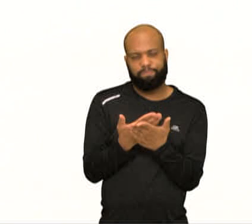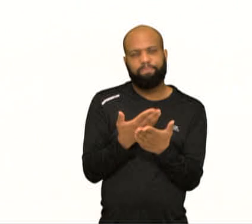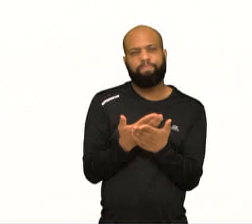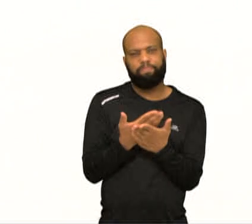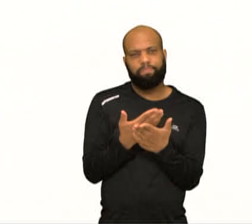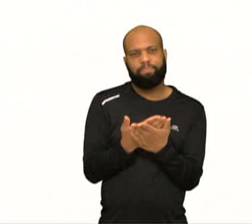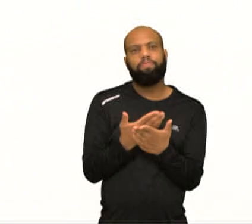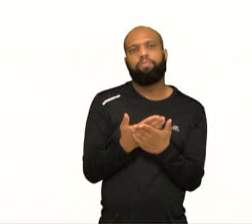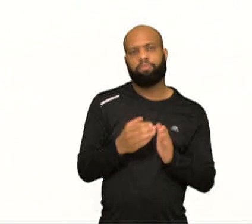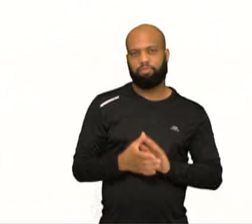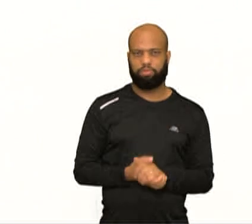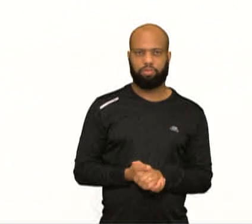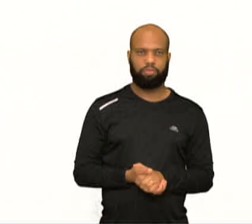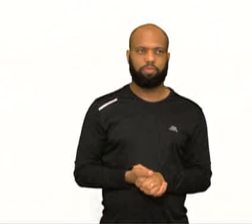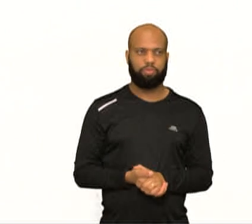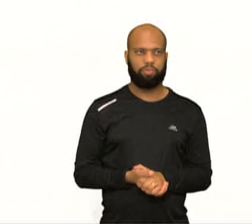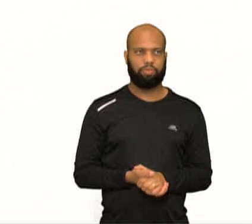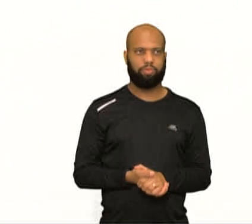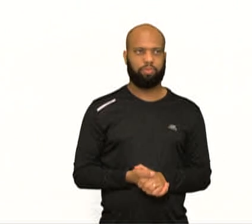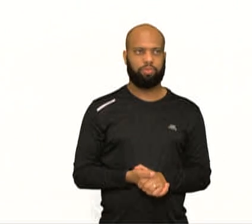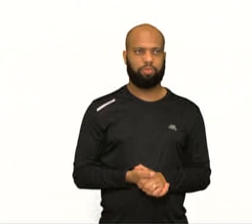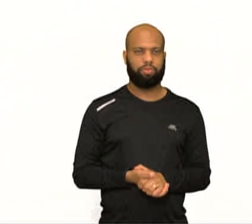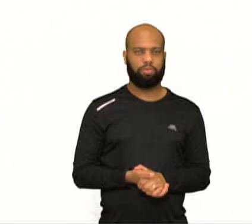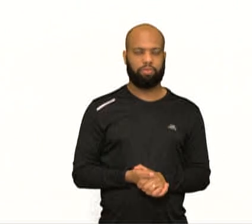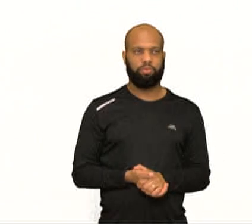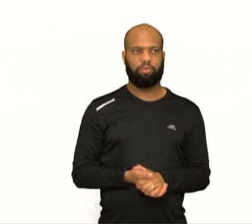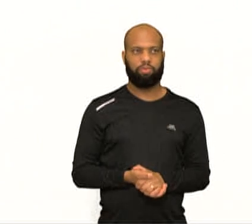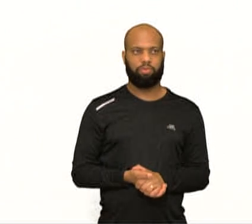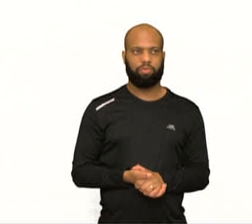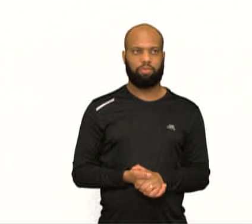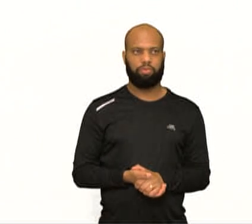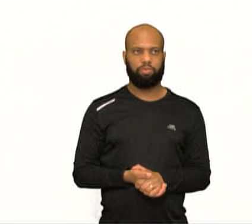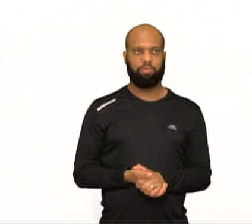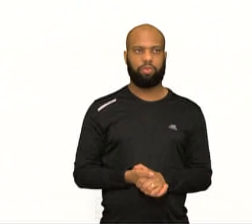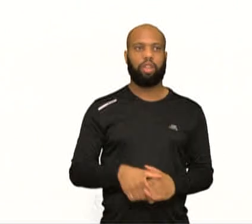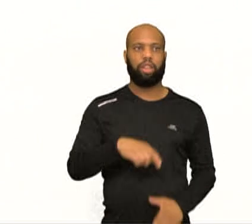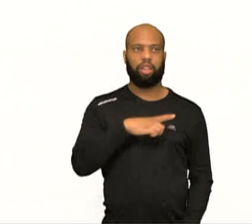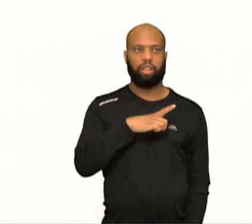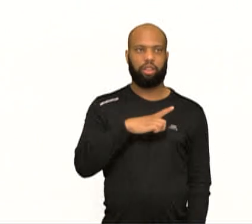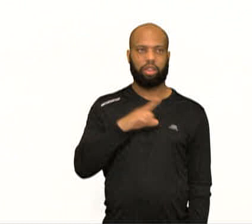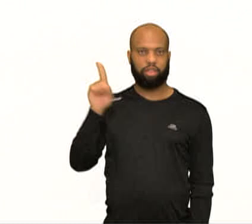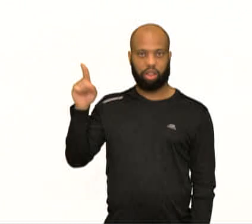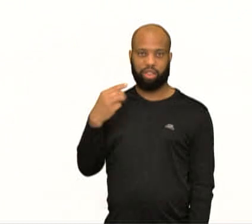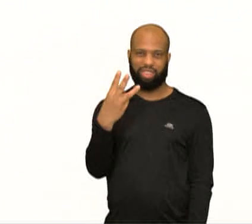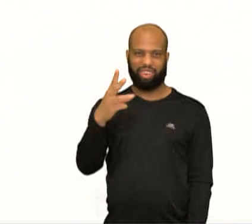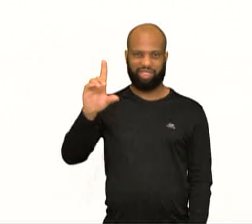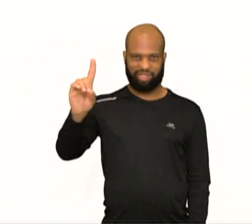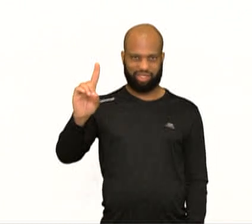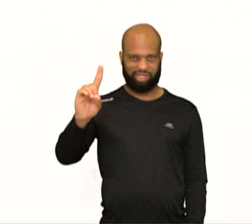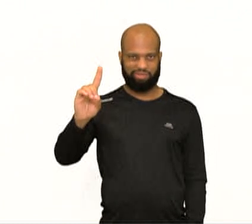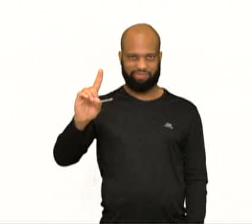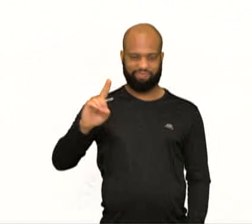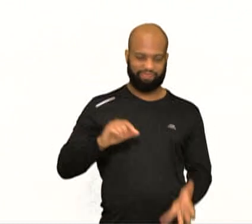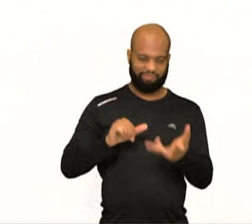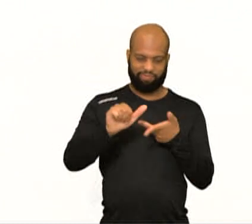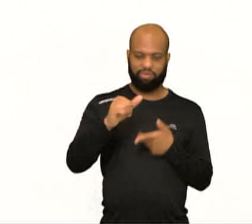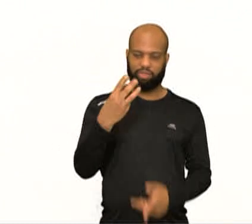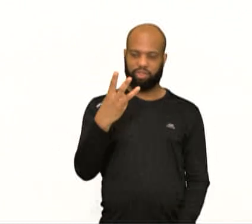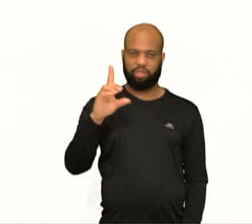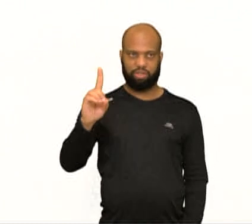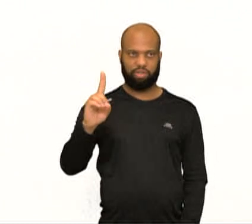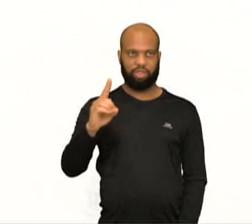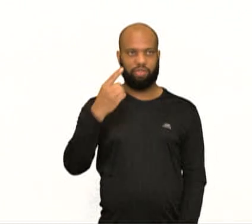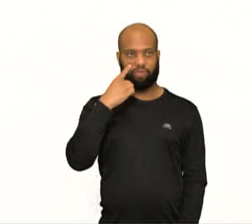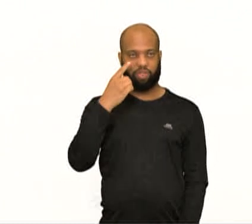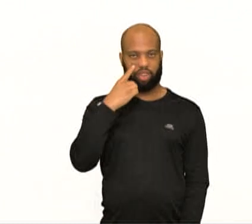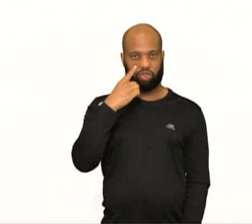você minerar o seu conhecimento. Então, nós temos aqui a substância em 3D, sempre